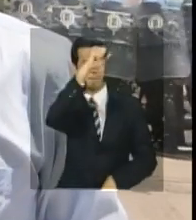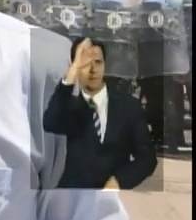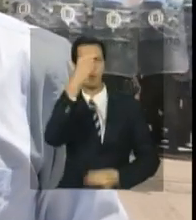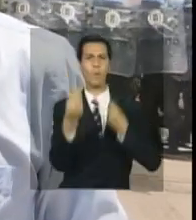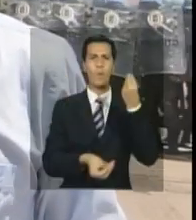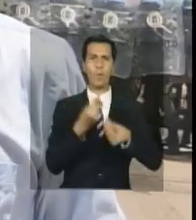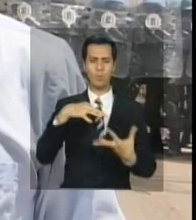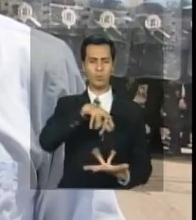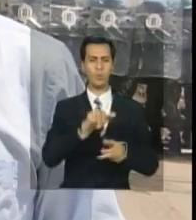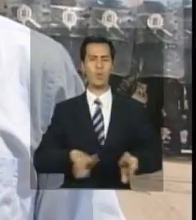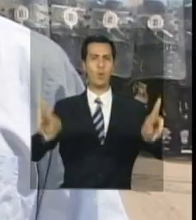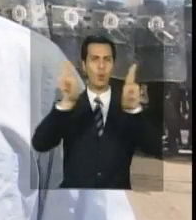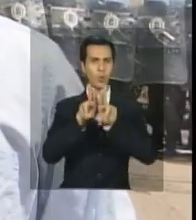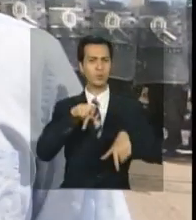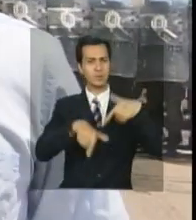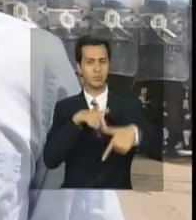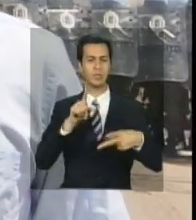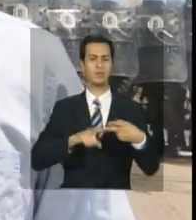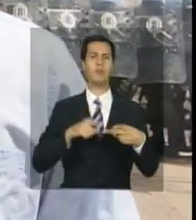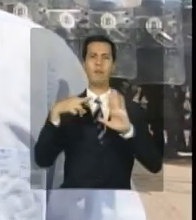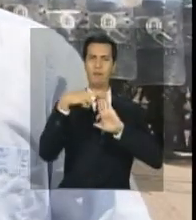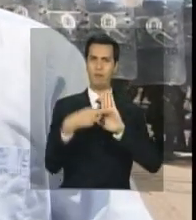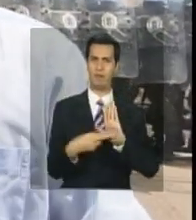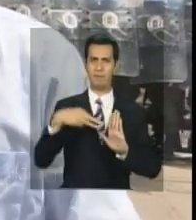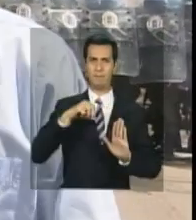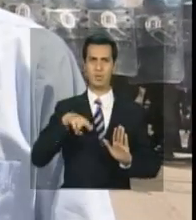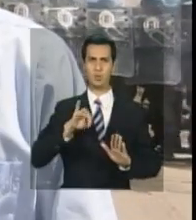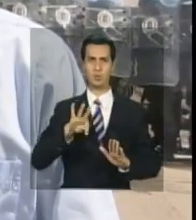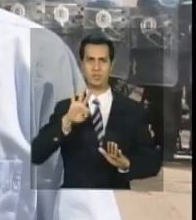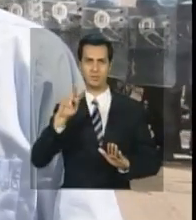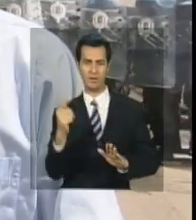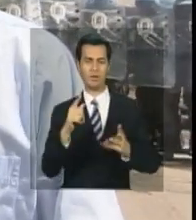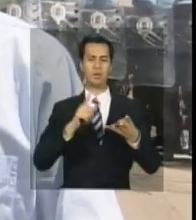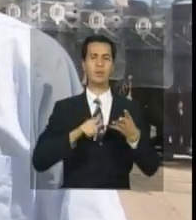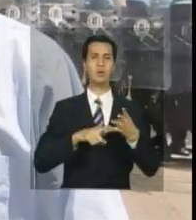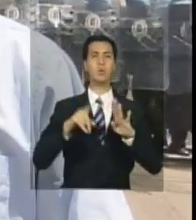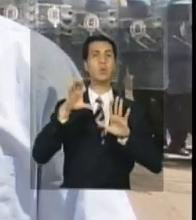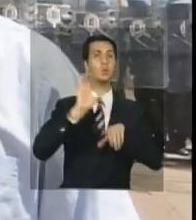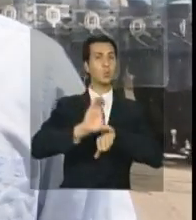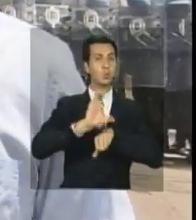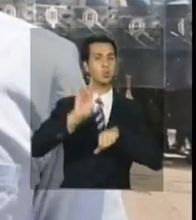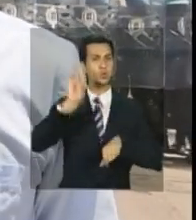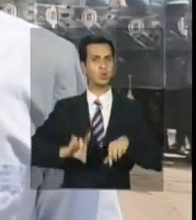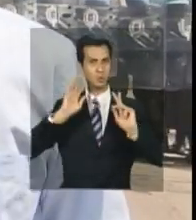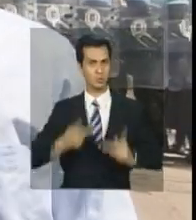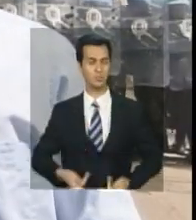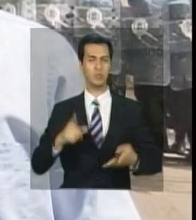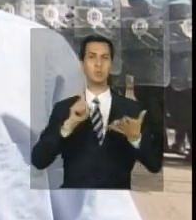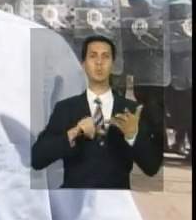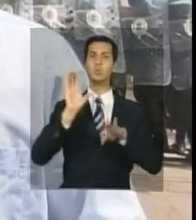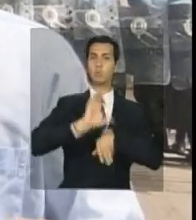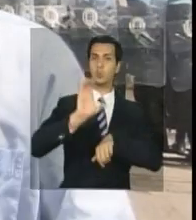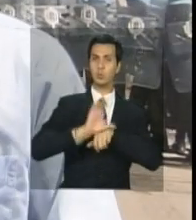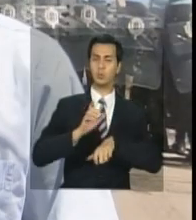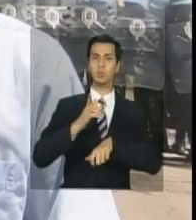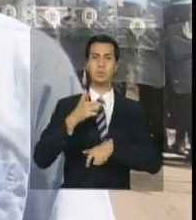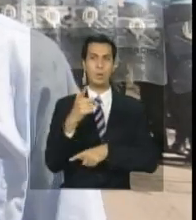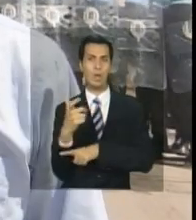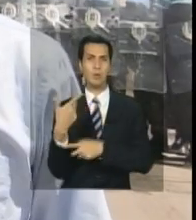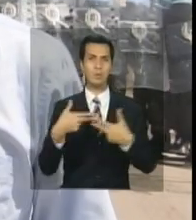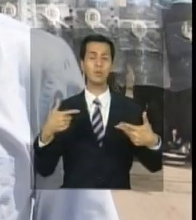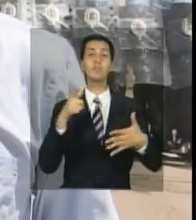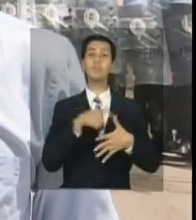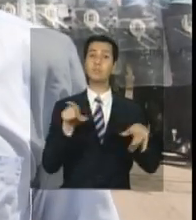ONU, regras de operação da MINUSTAH, noções de direitos humanos, uso de armamento não letal e até aulas de crioule,